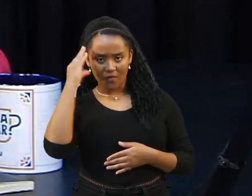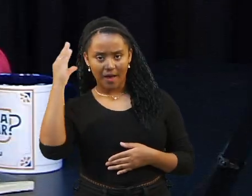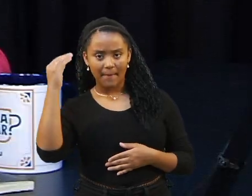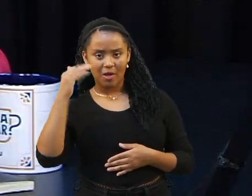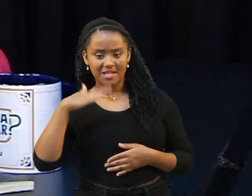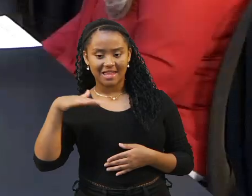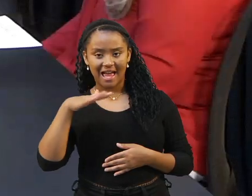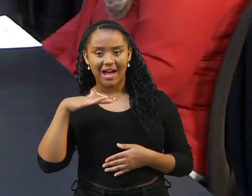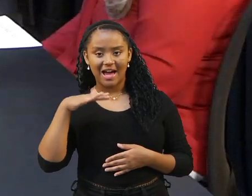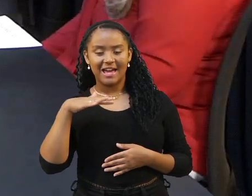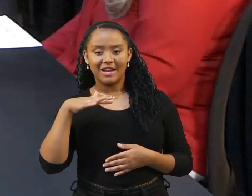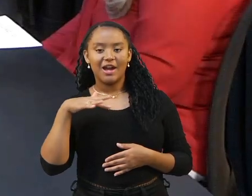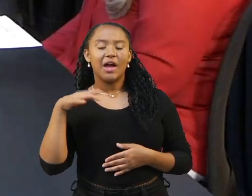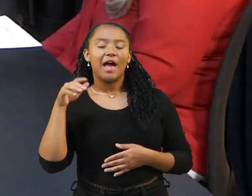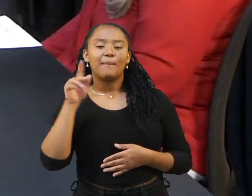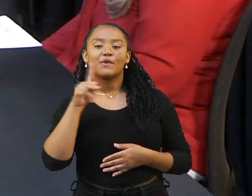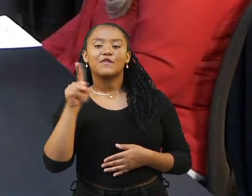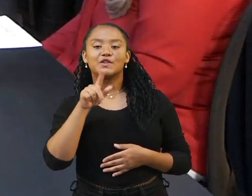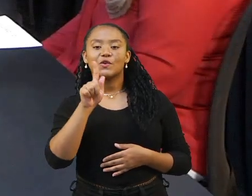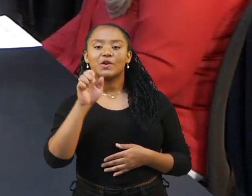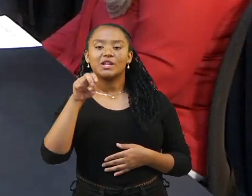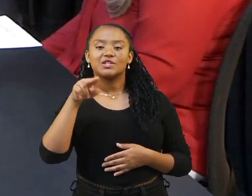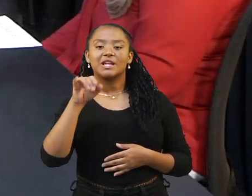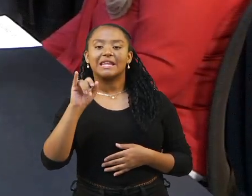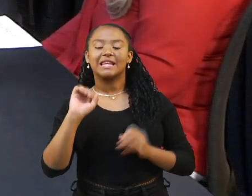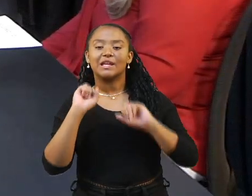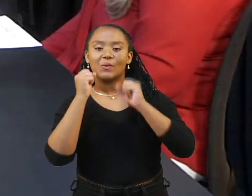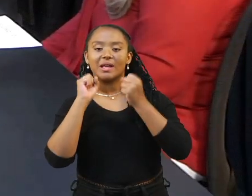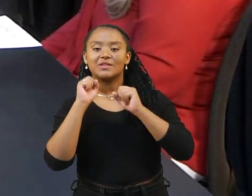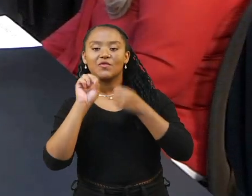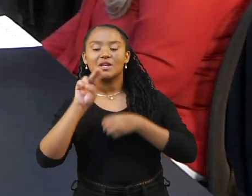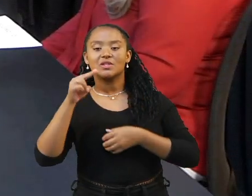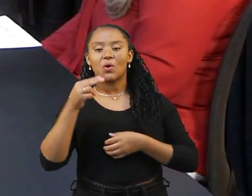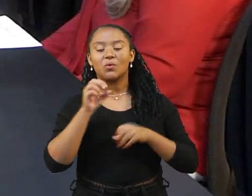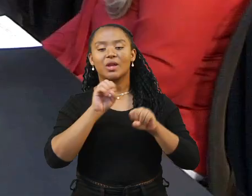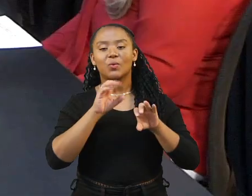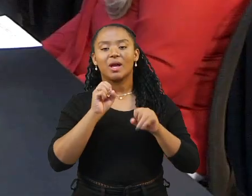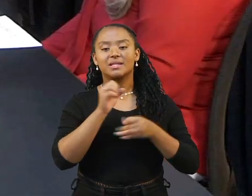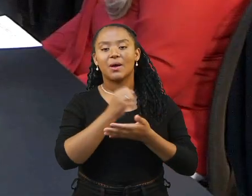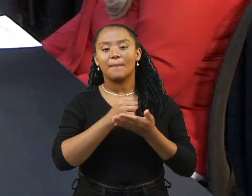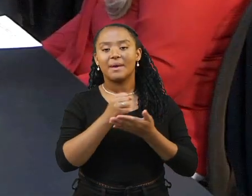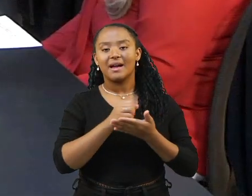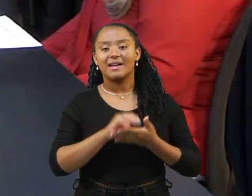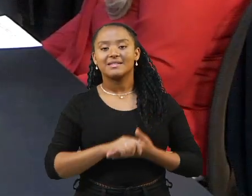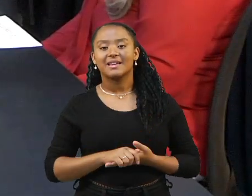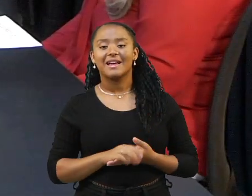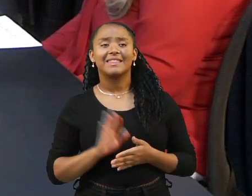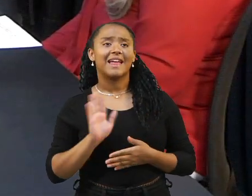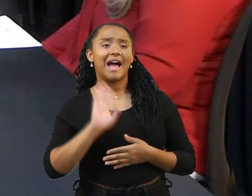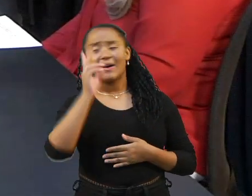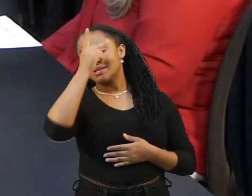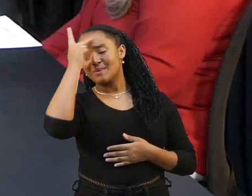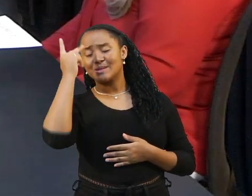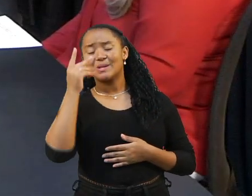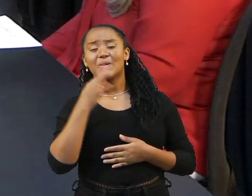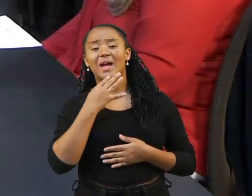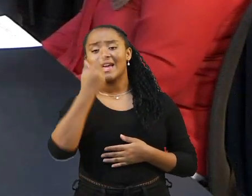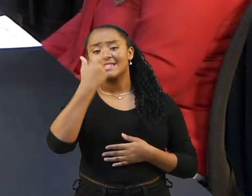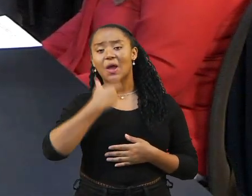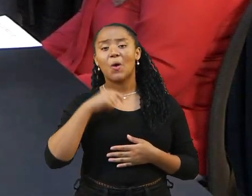conhecida como Geni da educação física ou da educação básica? Como é que o pessoal te conhece mais, gente? É Geni dos